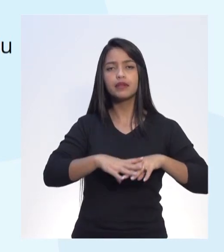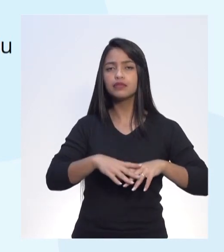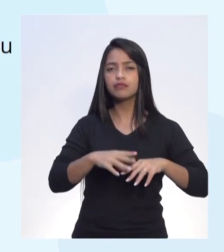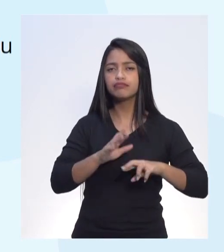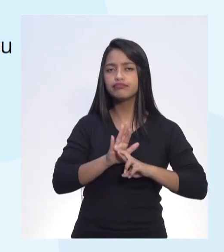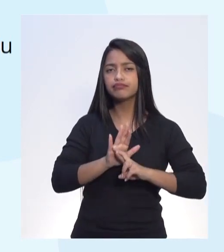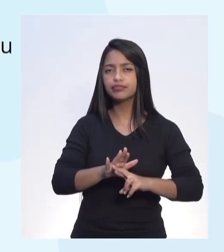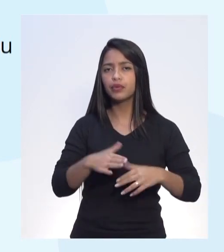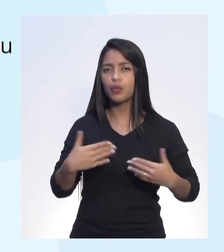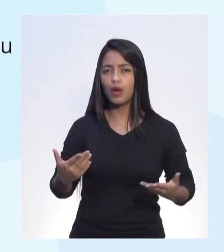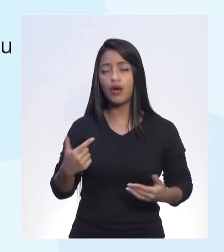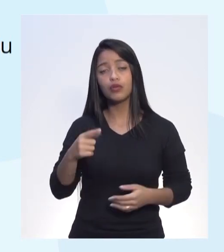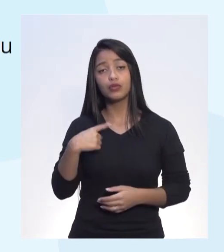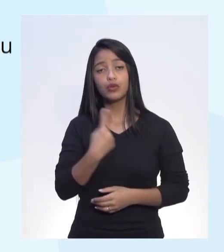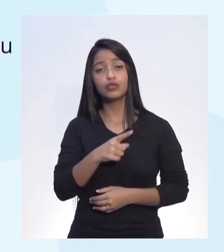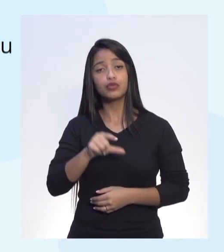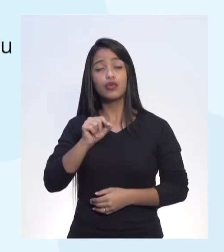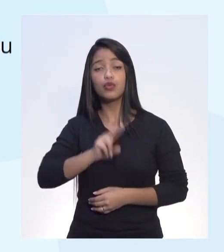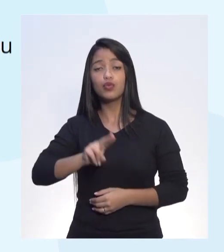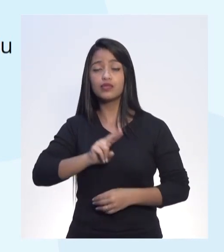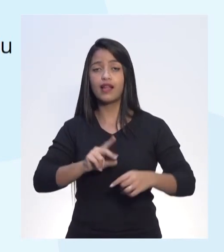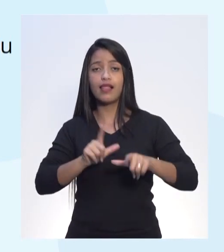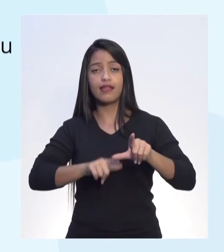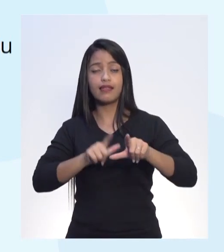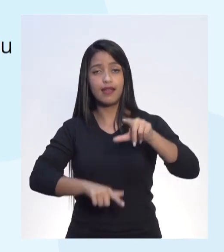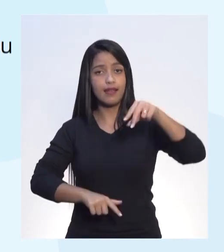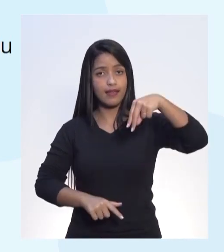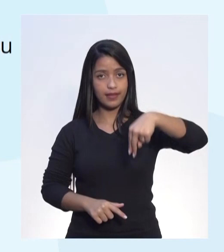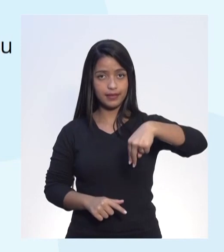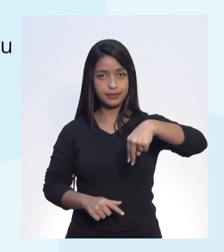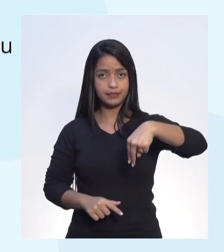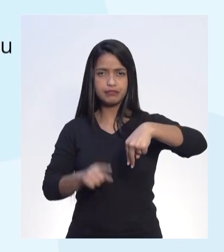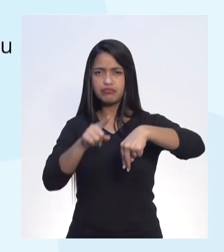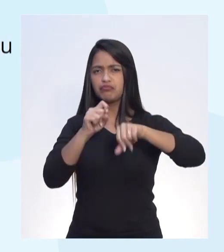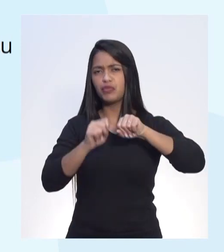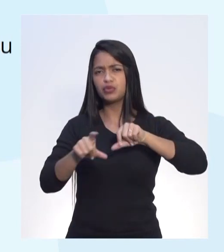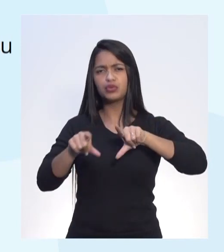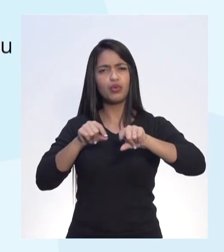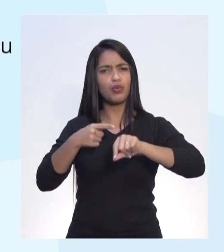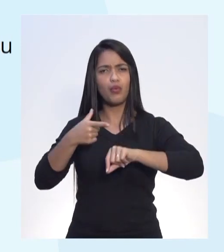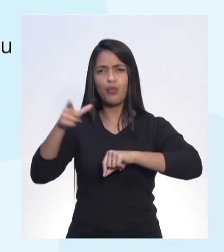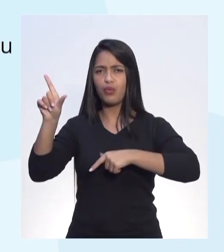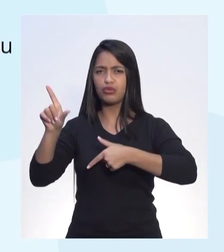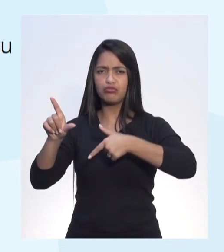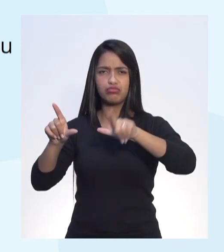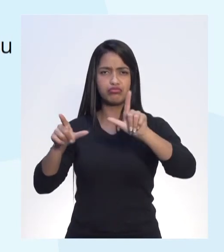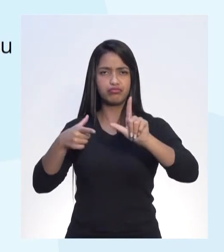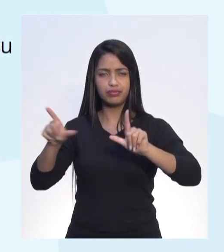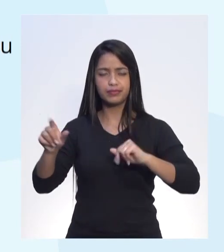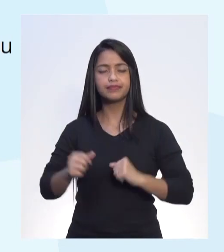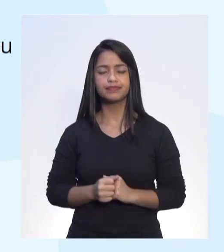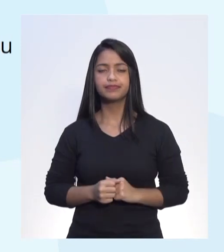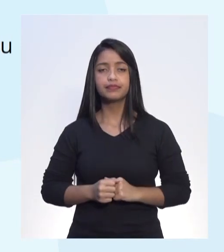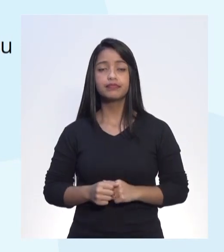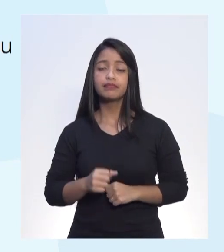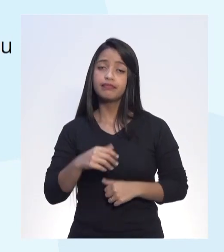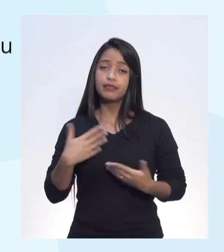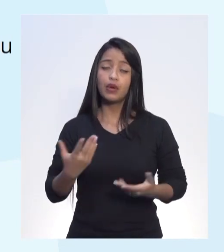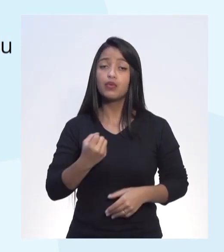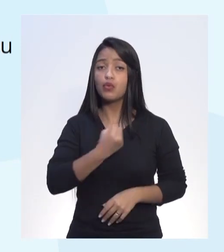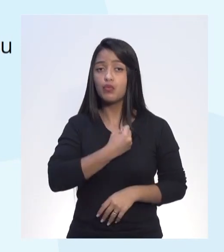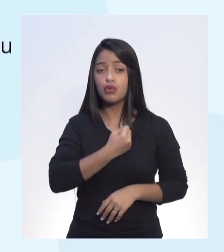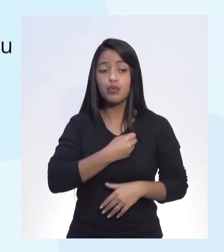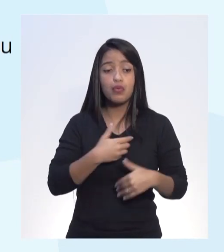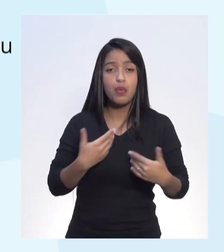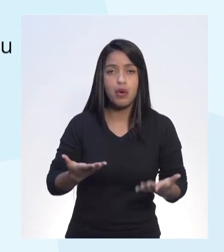a variável n, tá ok? Mas você pode usar que você bem entender. Então, ó, o cubo de um determinado